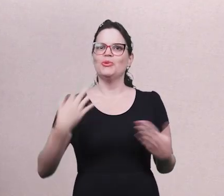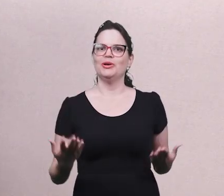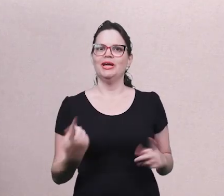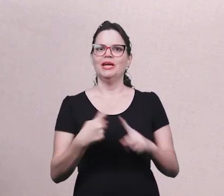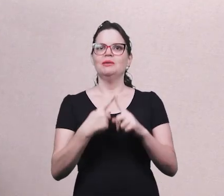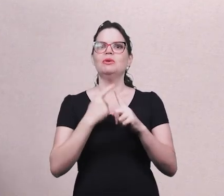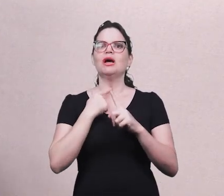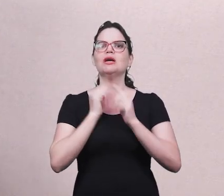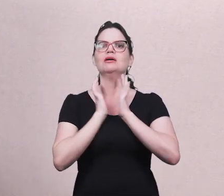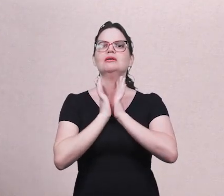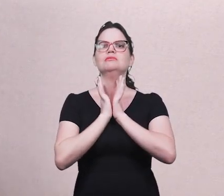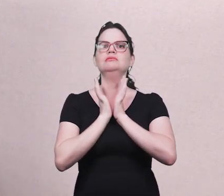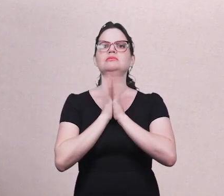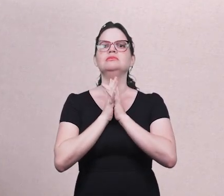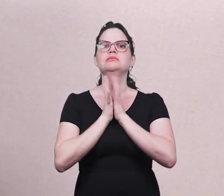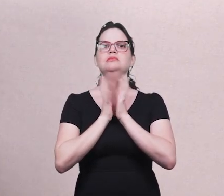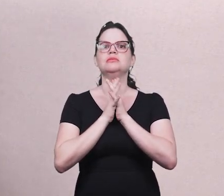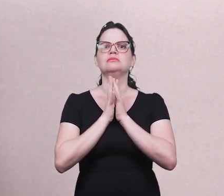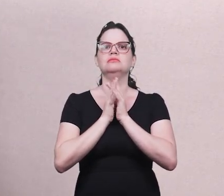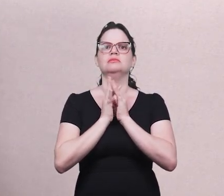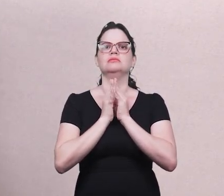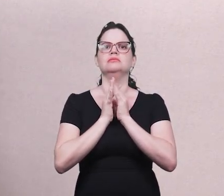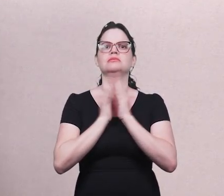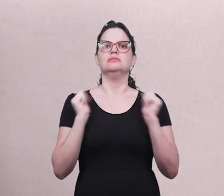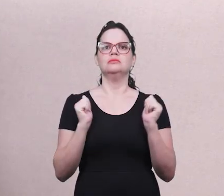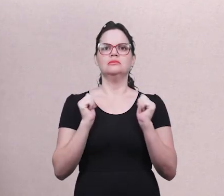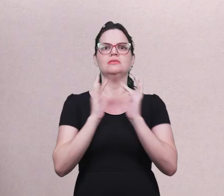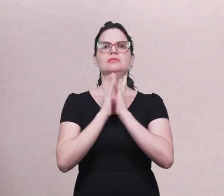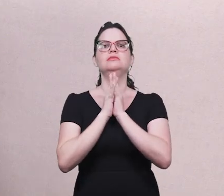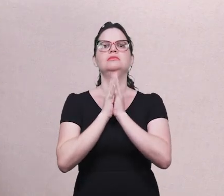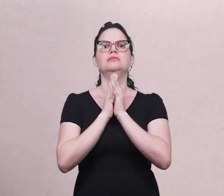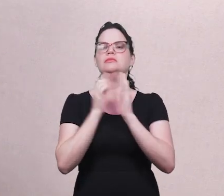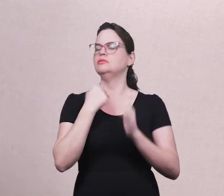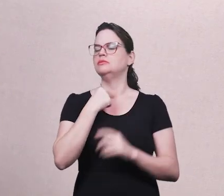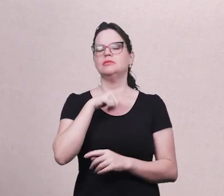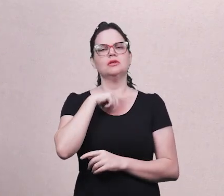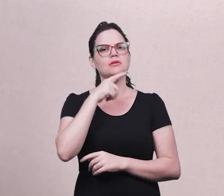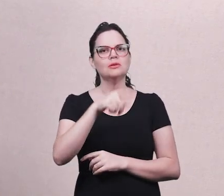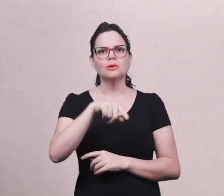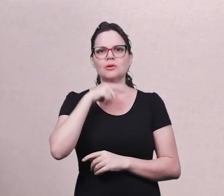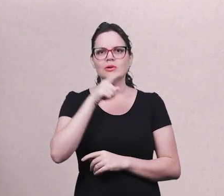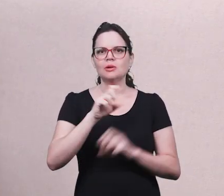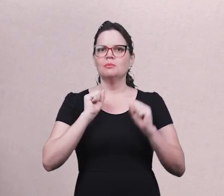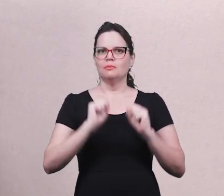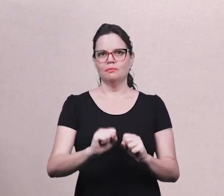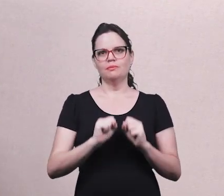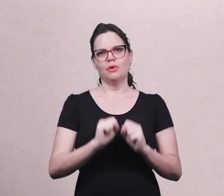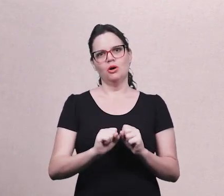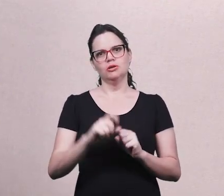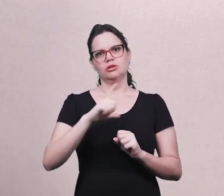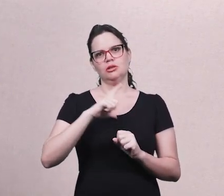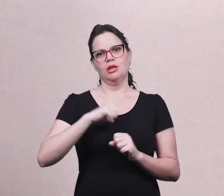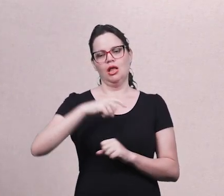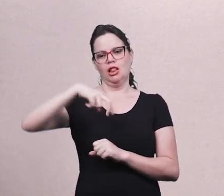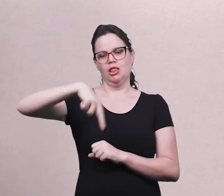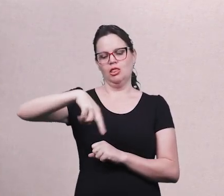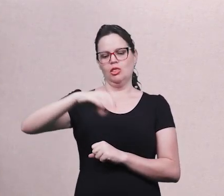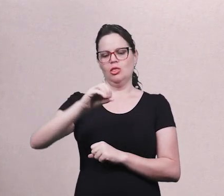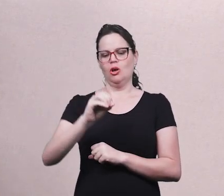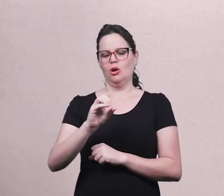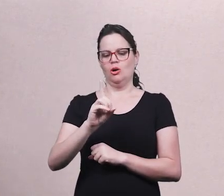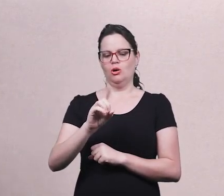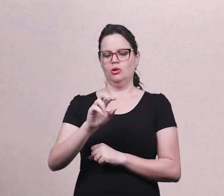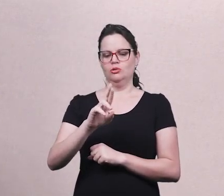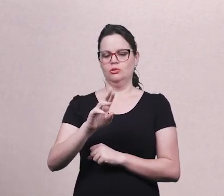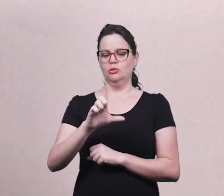isso faz com que a prega vocal tenha um impacto muito forte. E se ali não há uma lesão, pode ocasionar um nódulo na